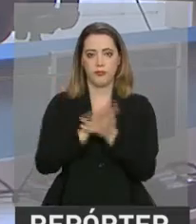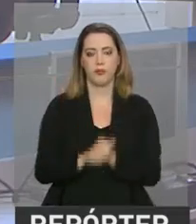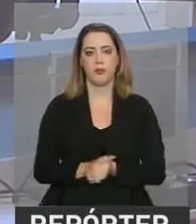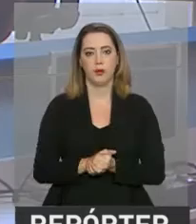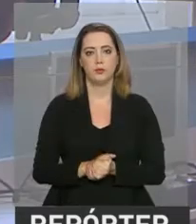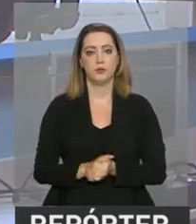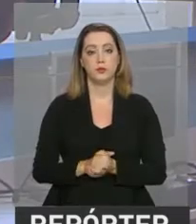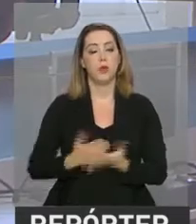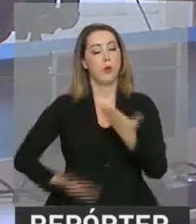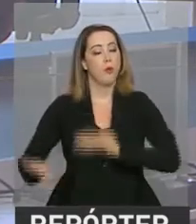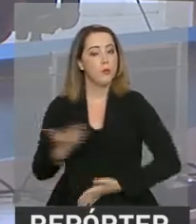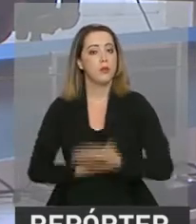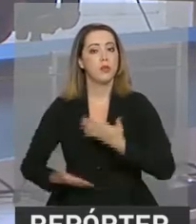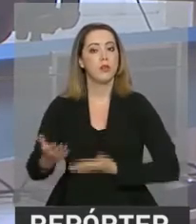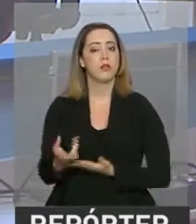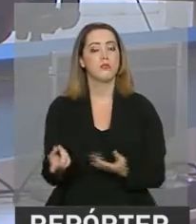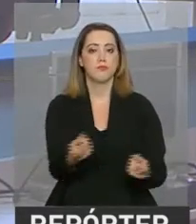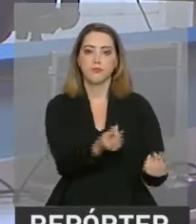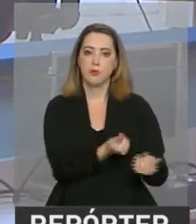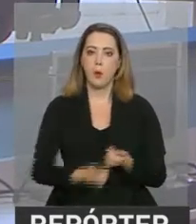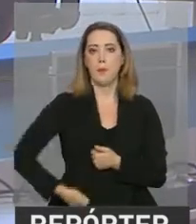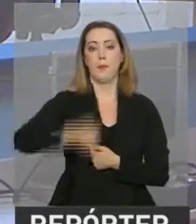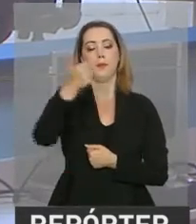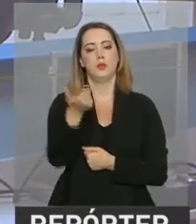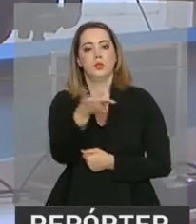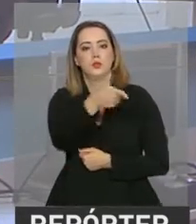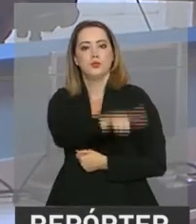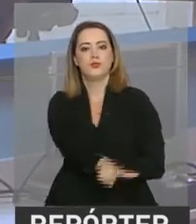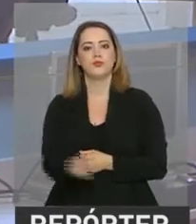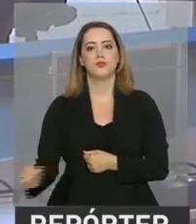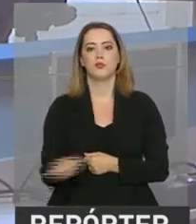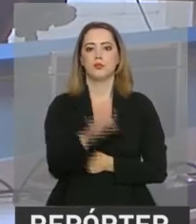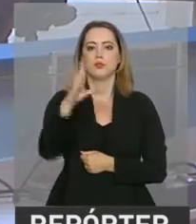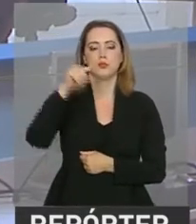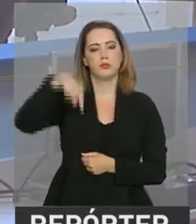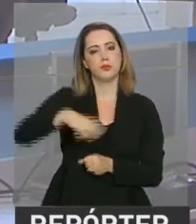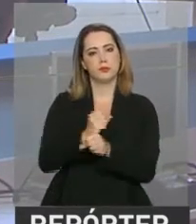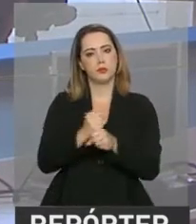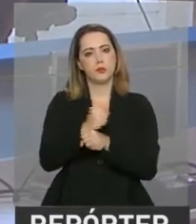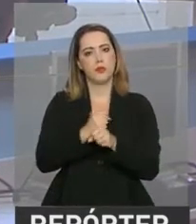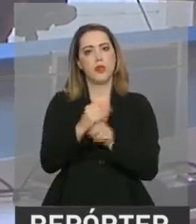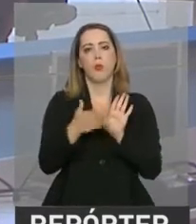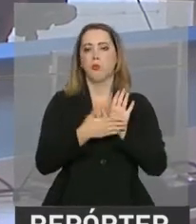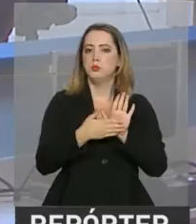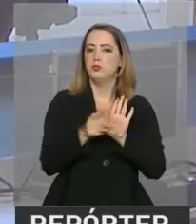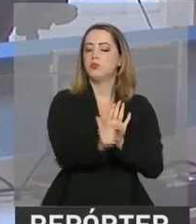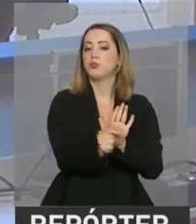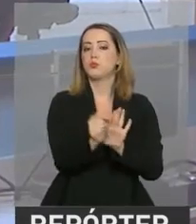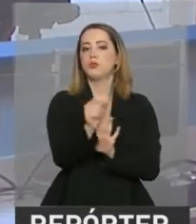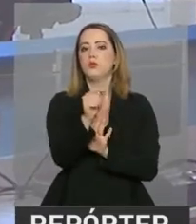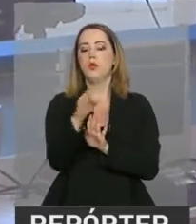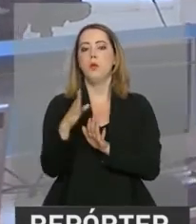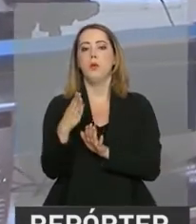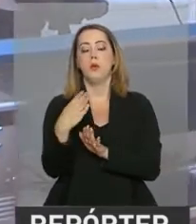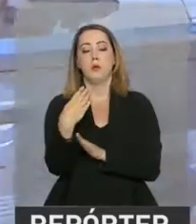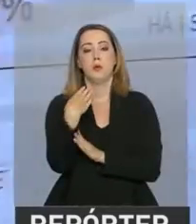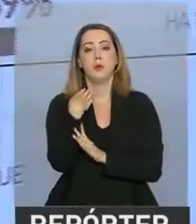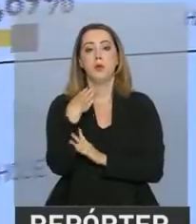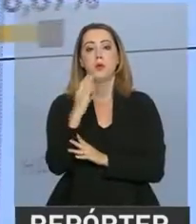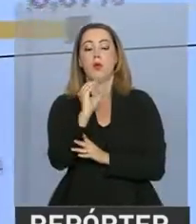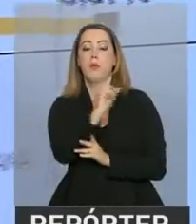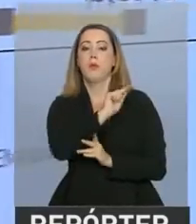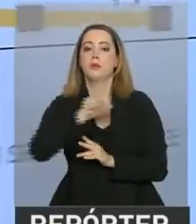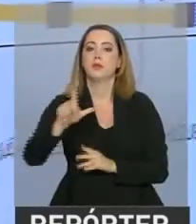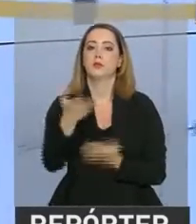o mercado financeiro melhorou mais uma vez a previsão para a inflação deste ano é o que mostra o boletim focus do banco central nós vamos ver os